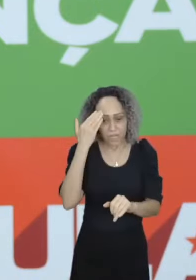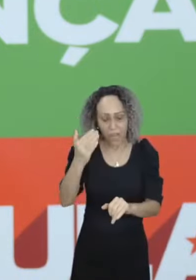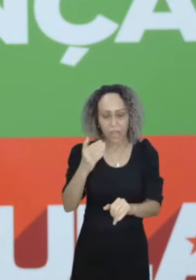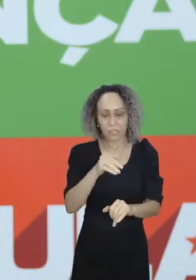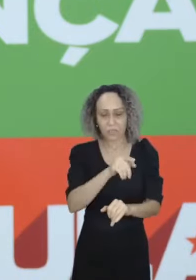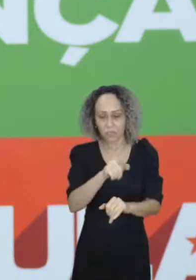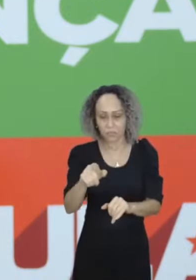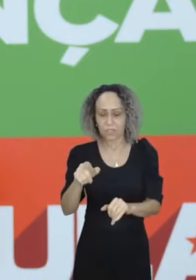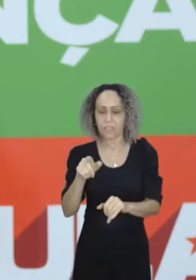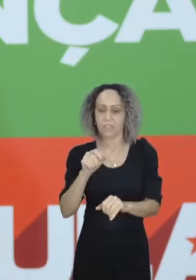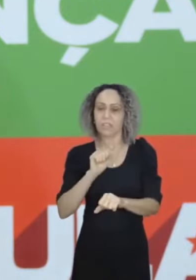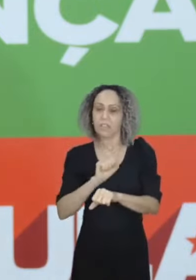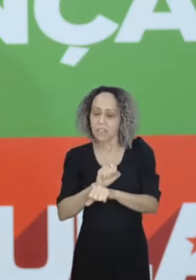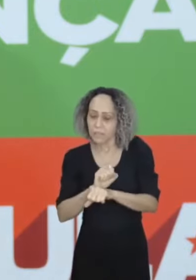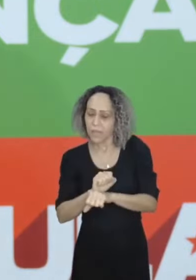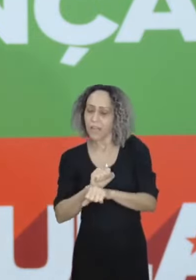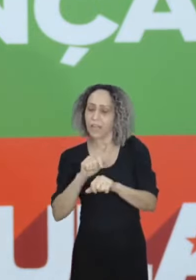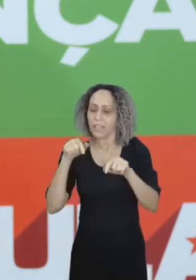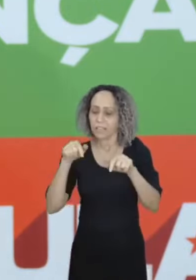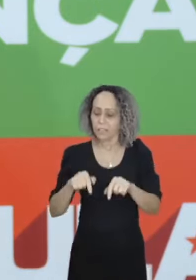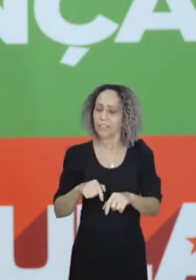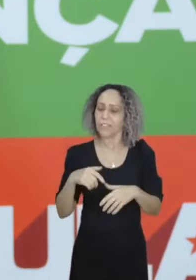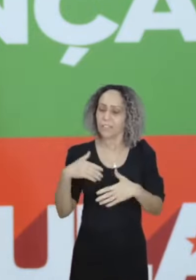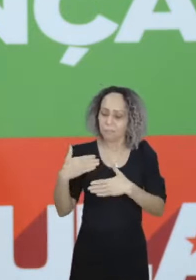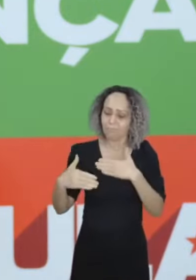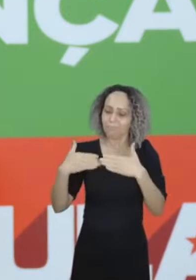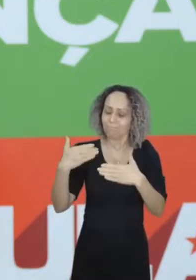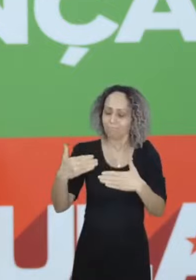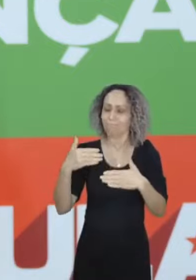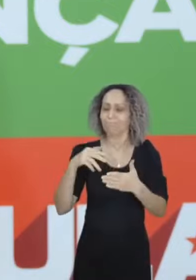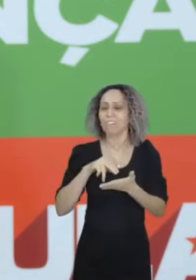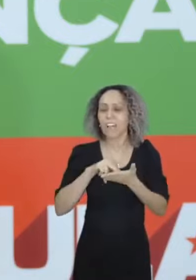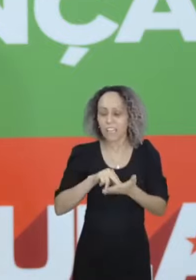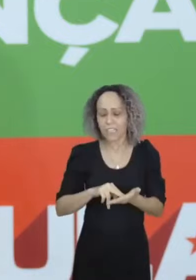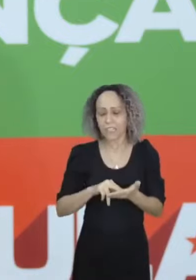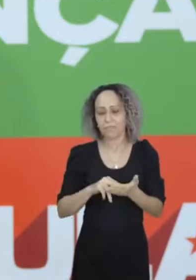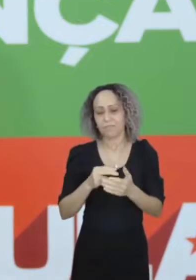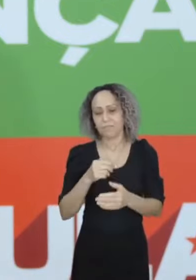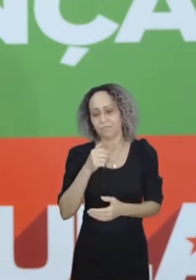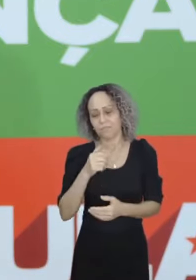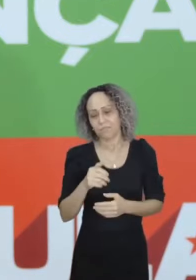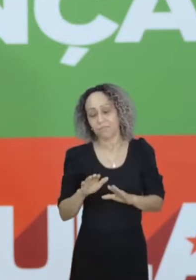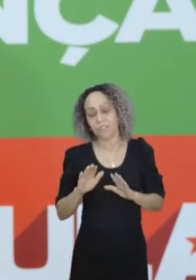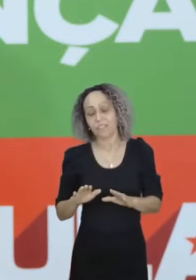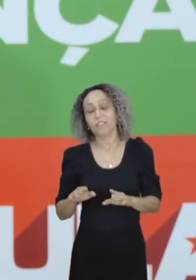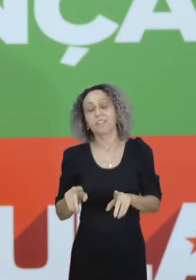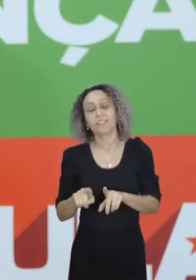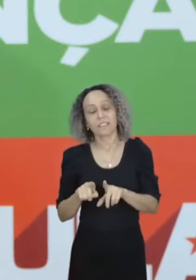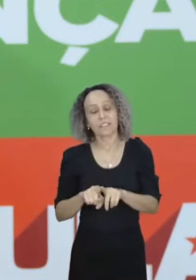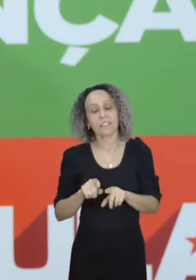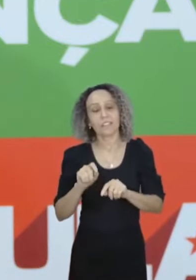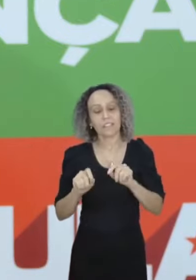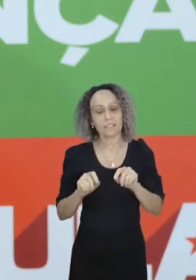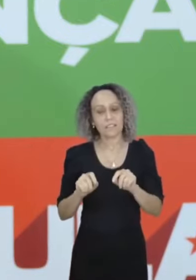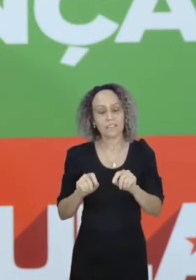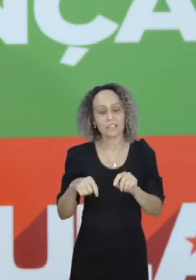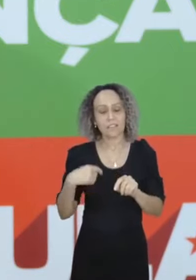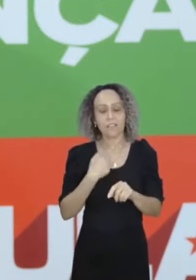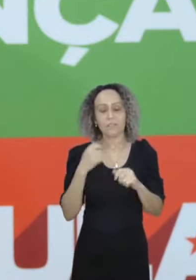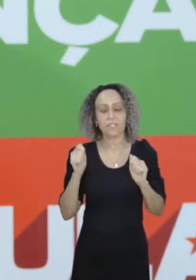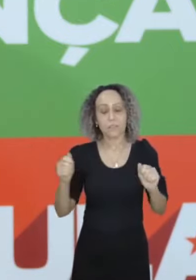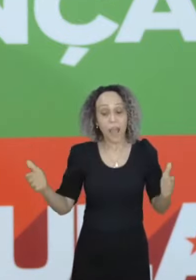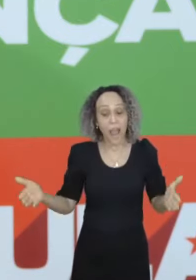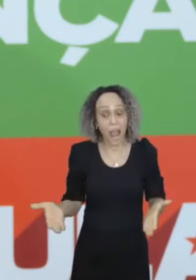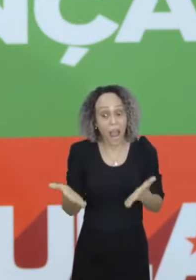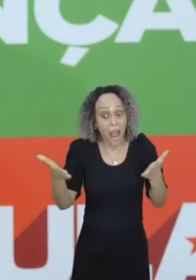uma discussão ainda mais forte, que é, sabe, a gente vai ter que contribuir para que os estados cumpram com